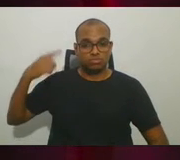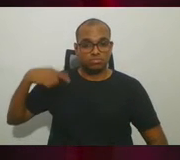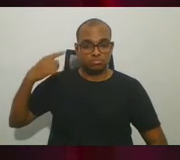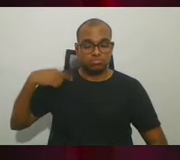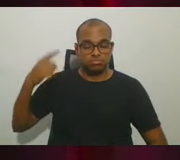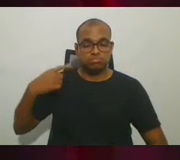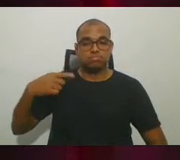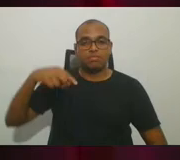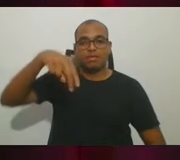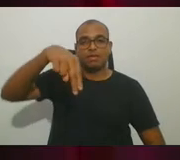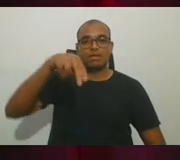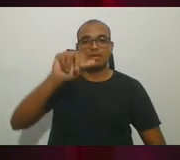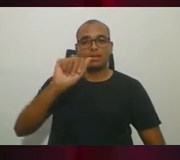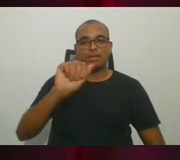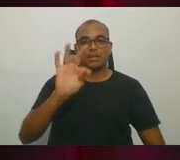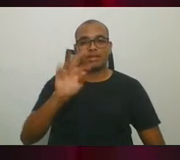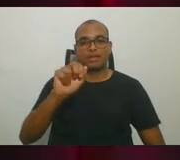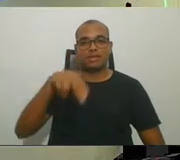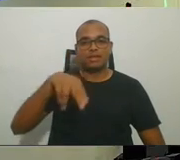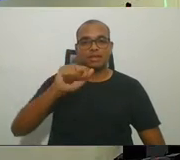Daminelli.